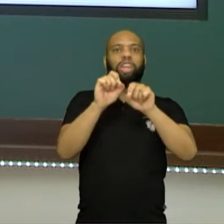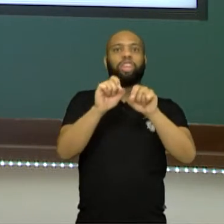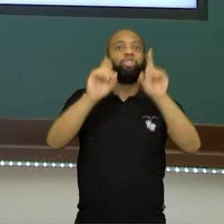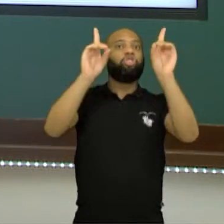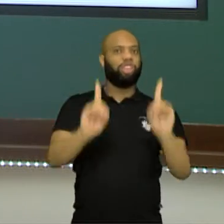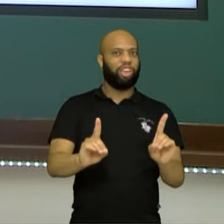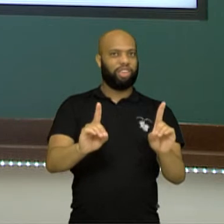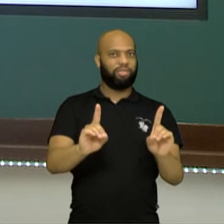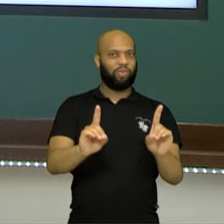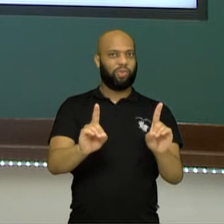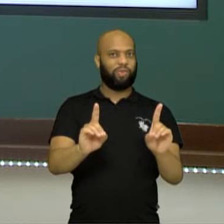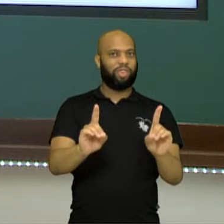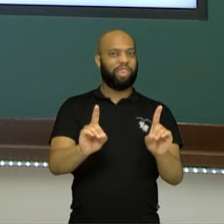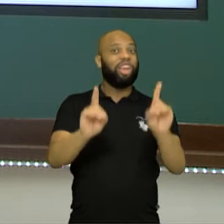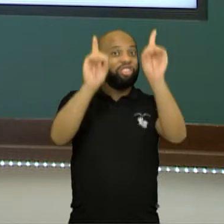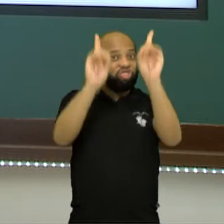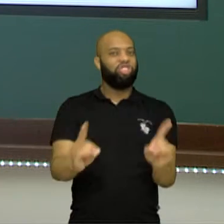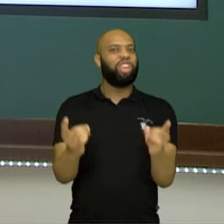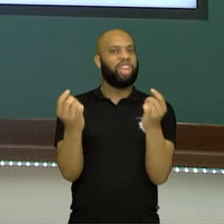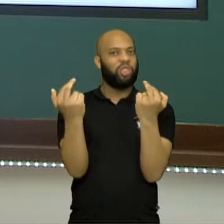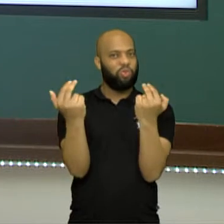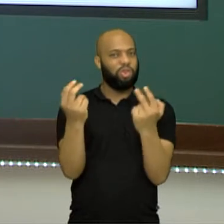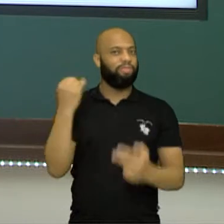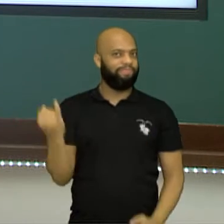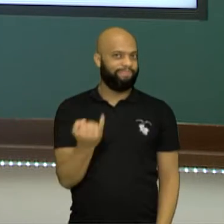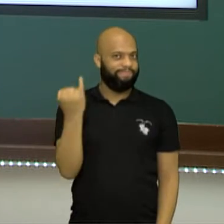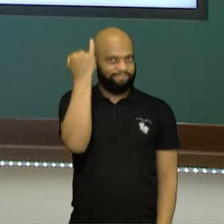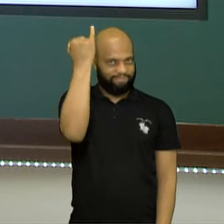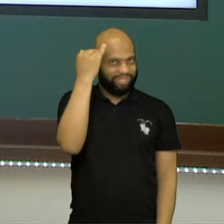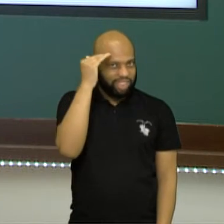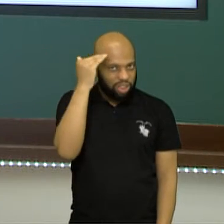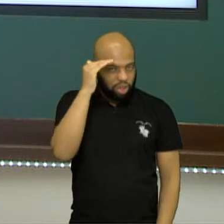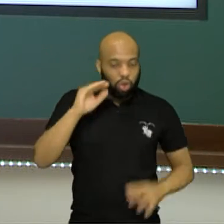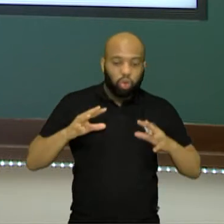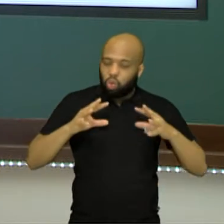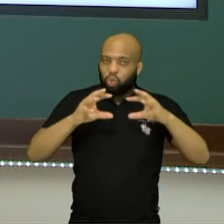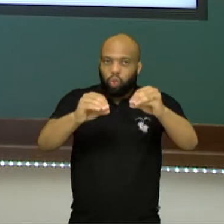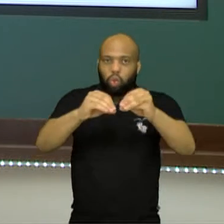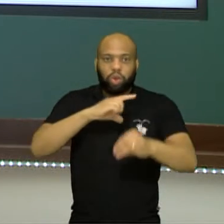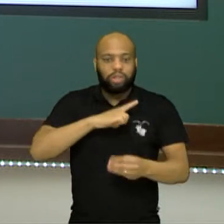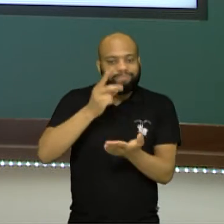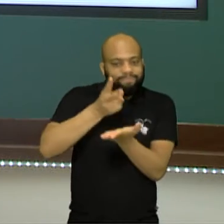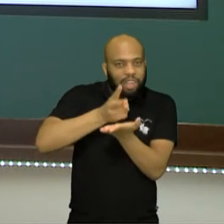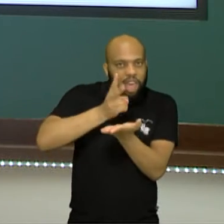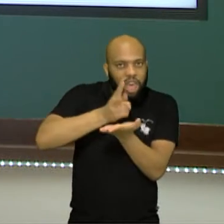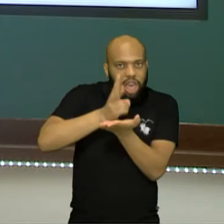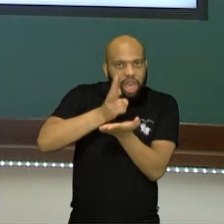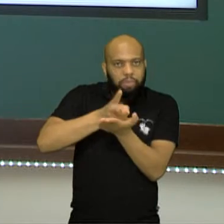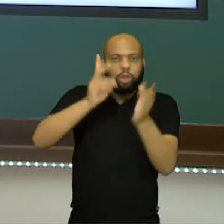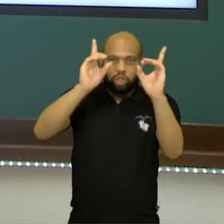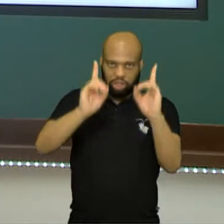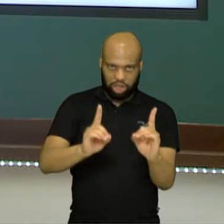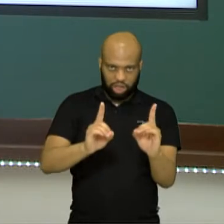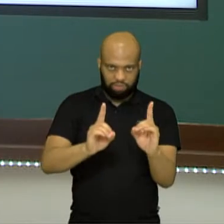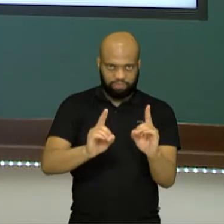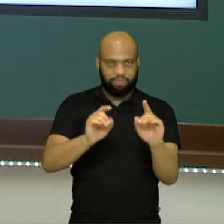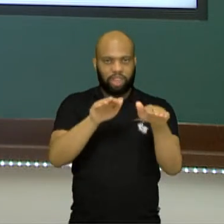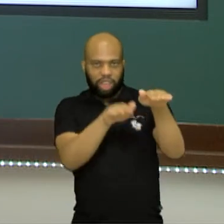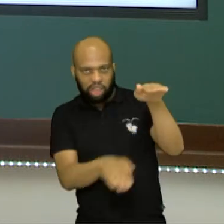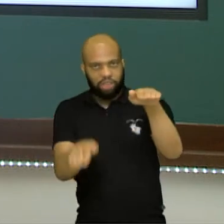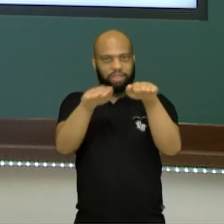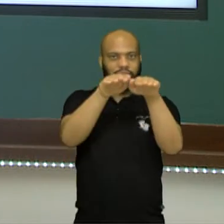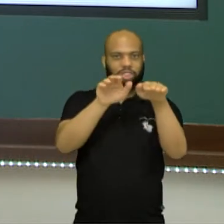direitos. Isso é importante. Então, todos devemos ter os mesmos direitos. Sim, e a equidade vai entrar